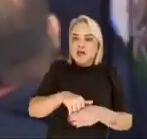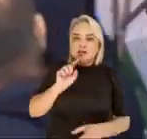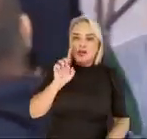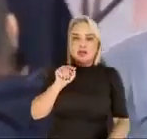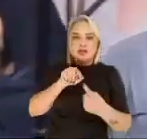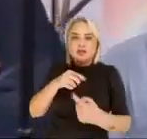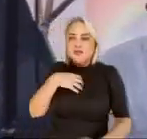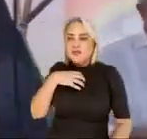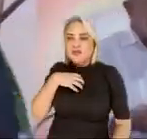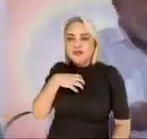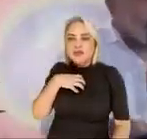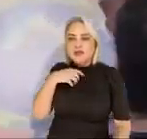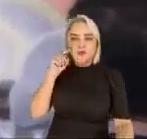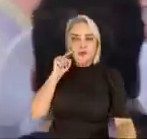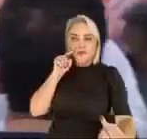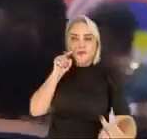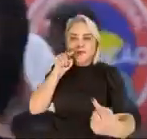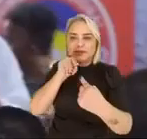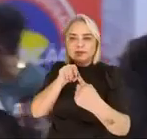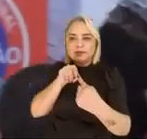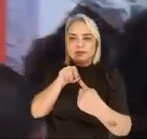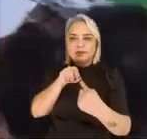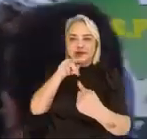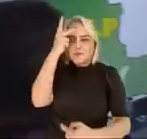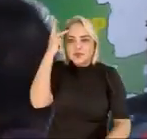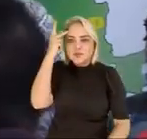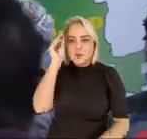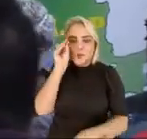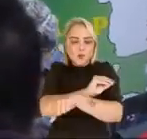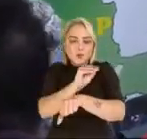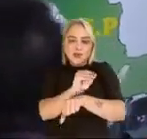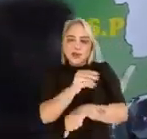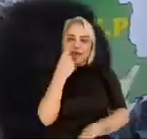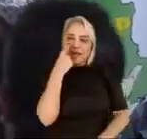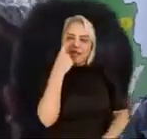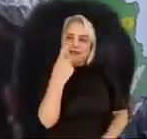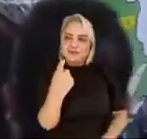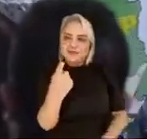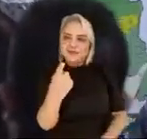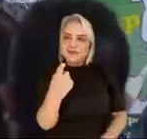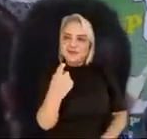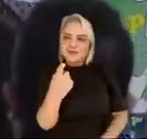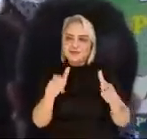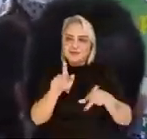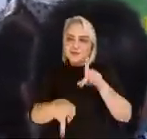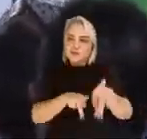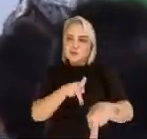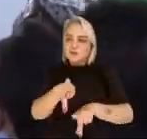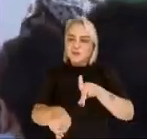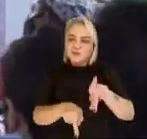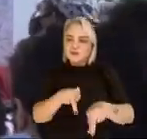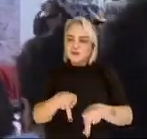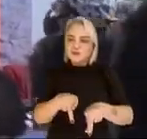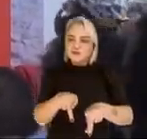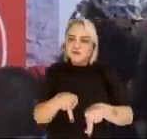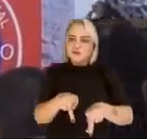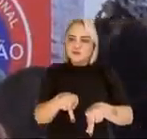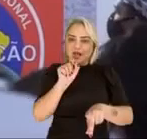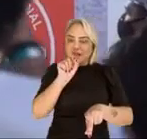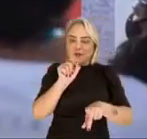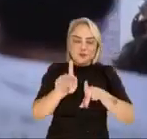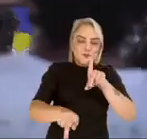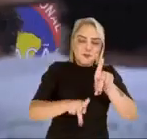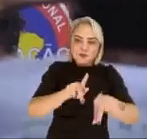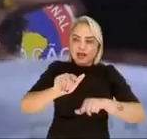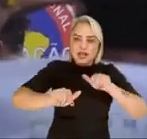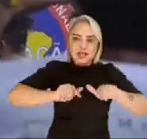alguém para essa pessoa cuidar dos interesses da maioria do povo. E a maioria do povo é